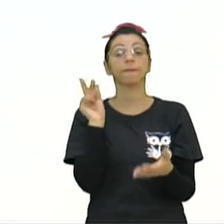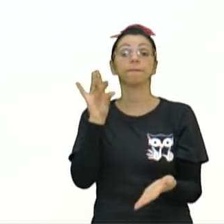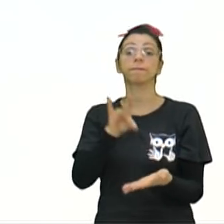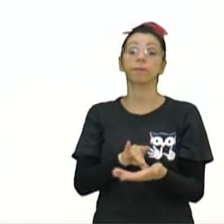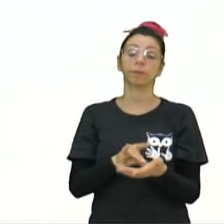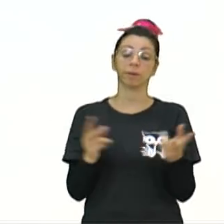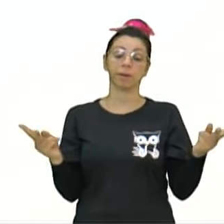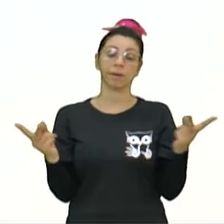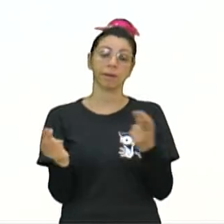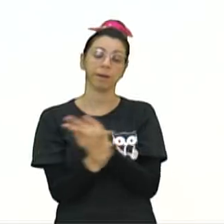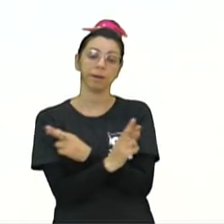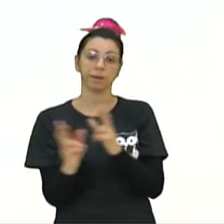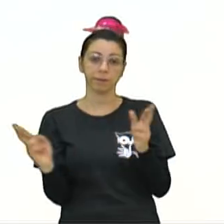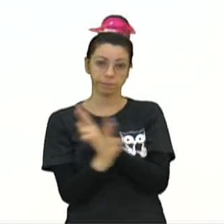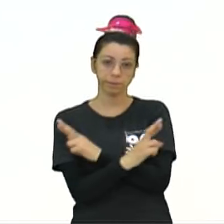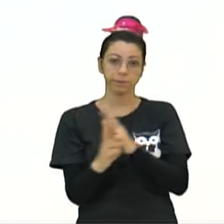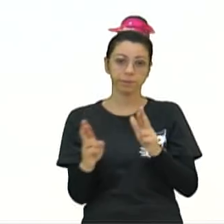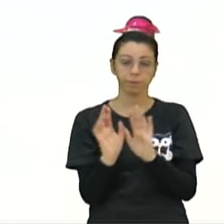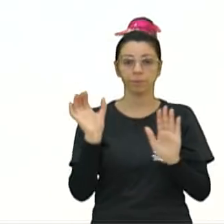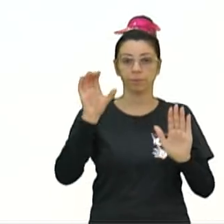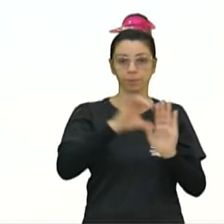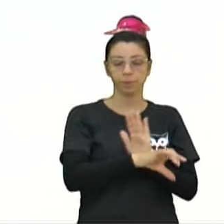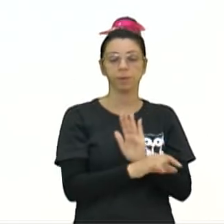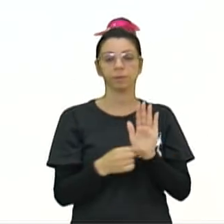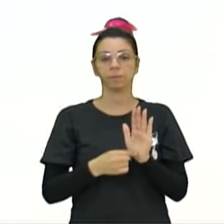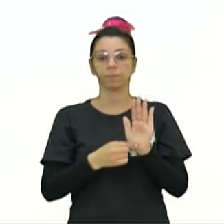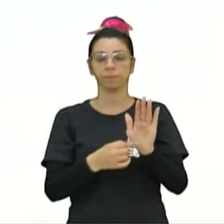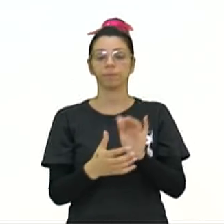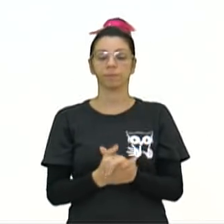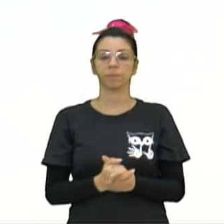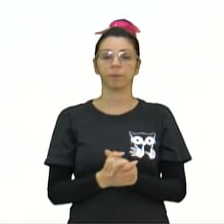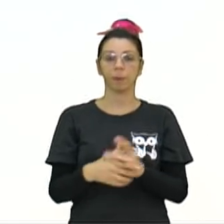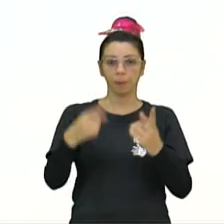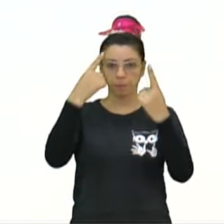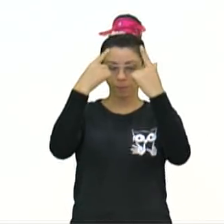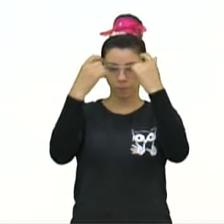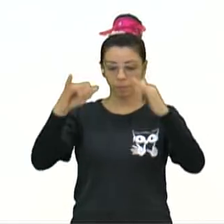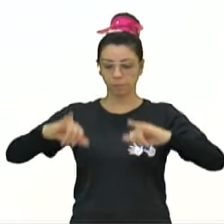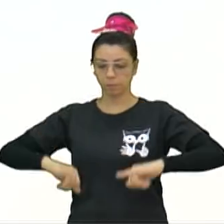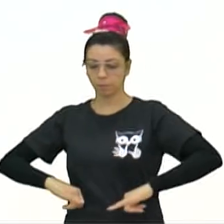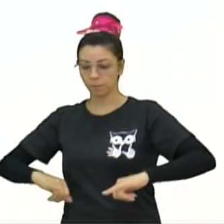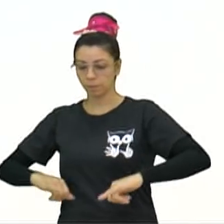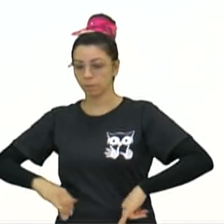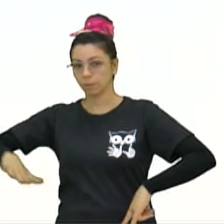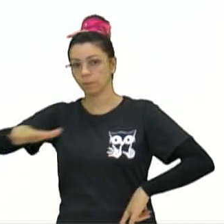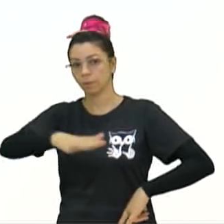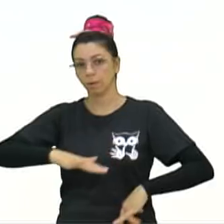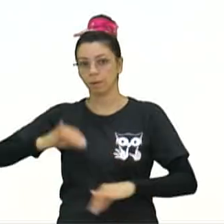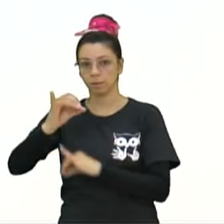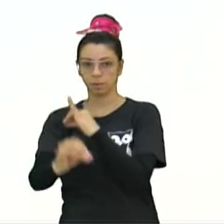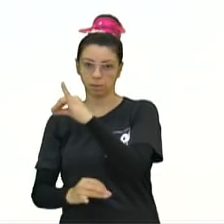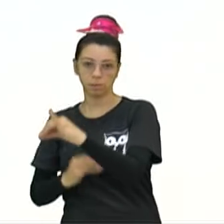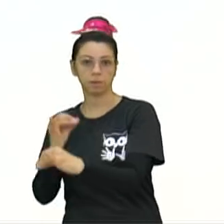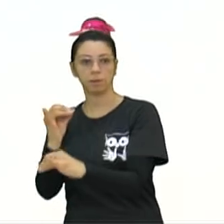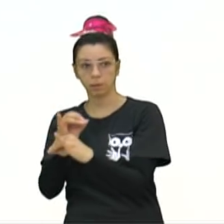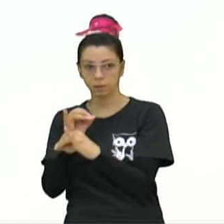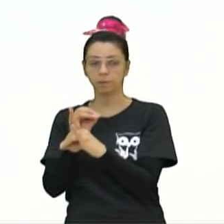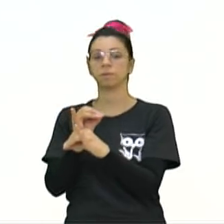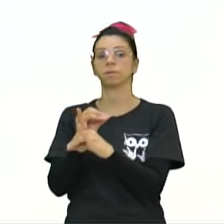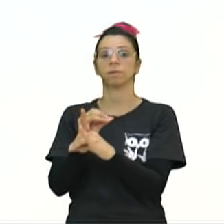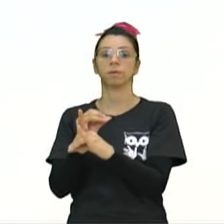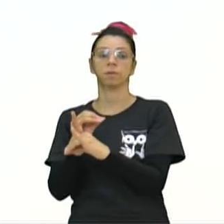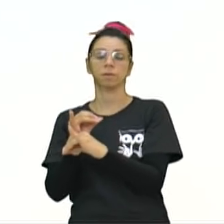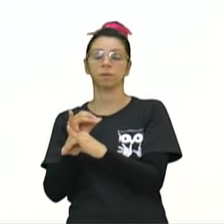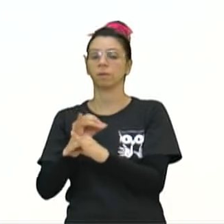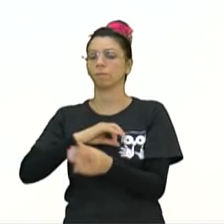as relações conceituais que estão presentes. Então, o tema será a violência sofrida nos ambientes virtuais, né, tendo em vista aí